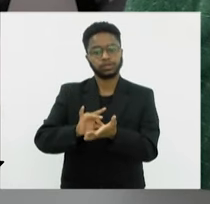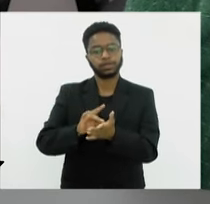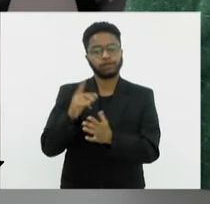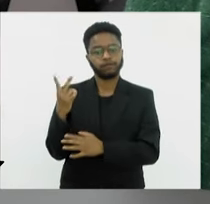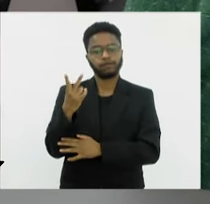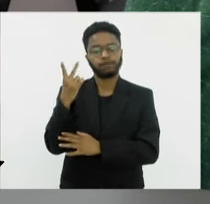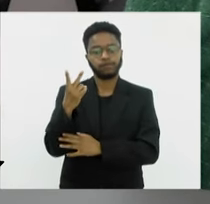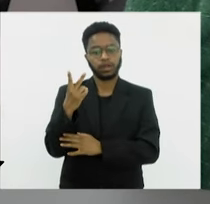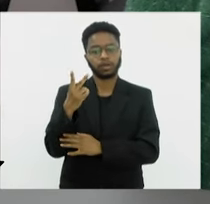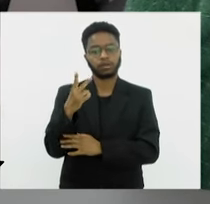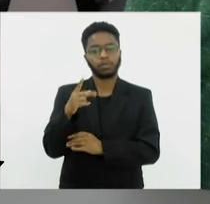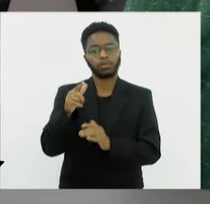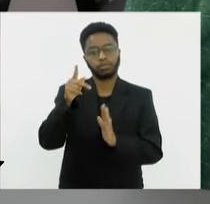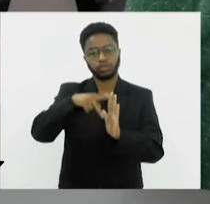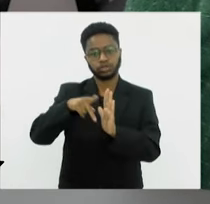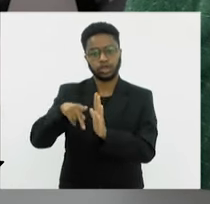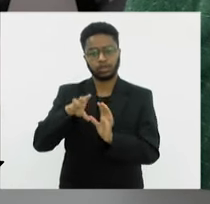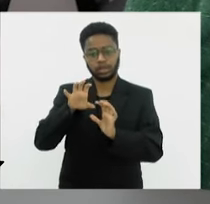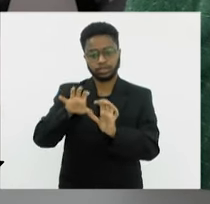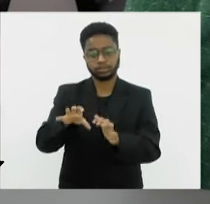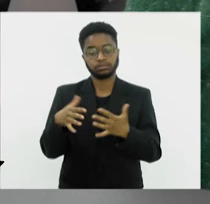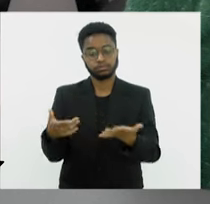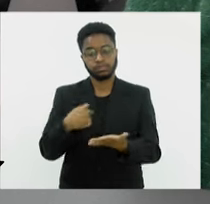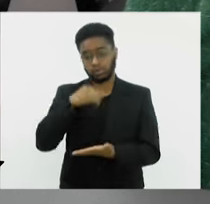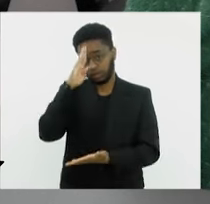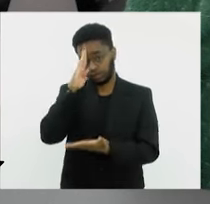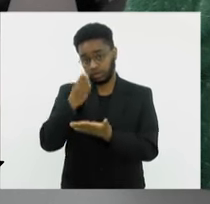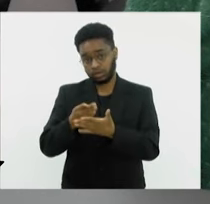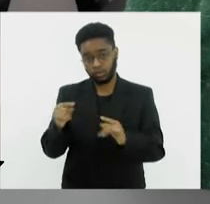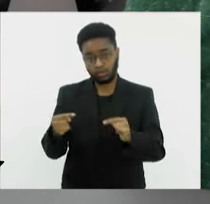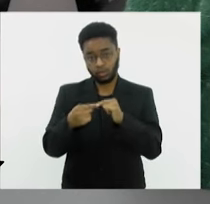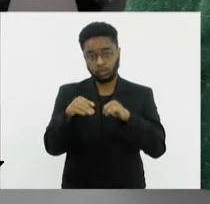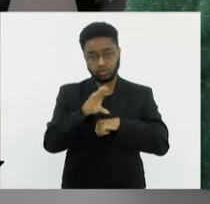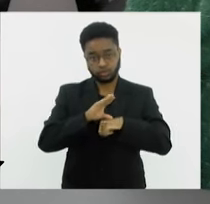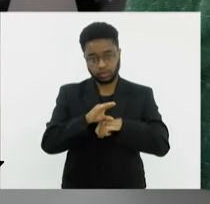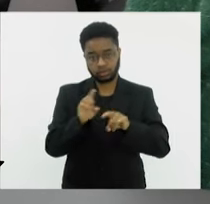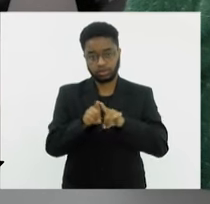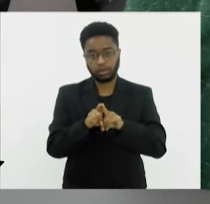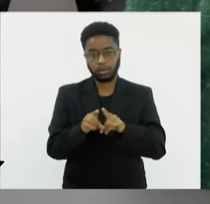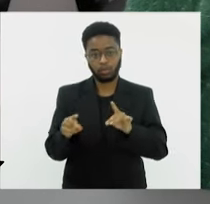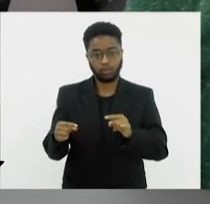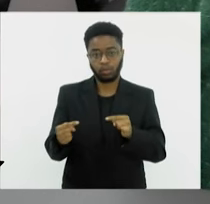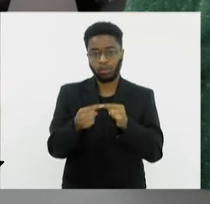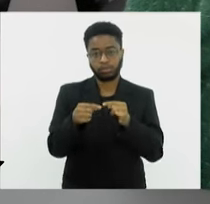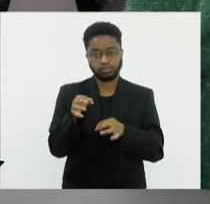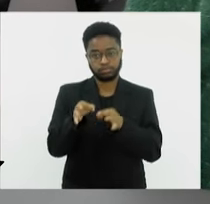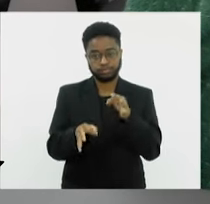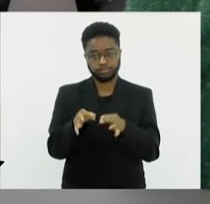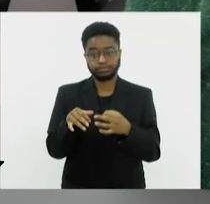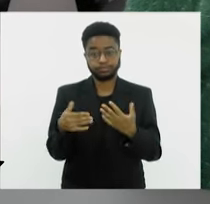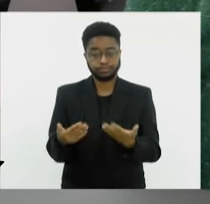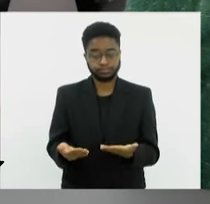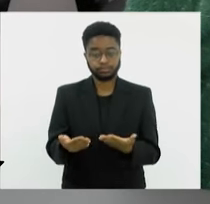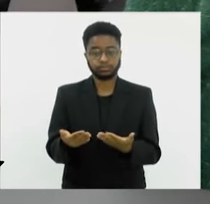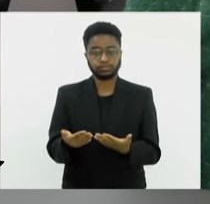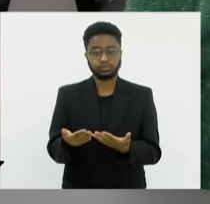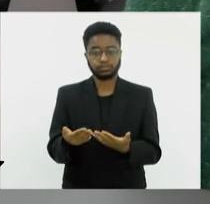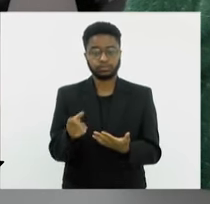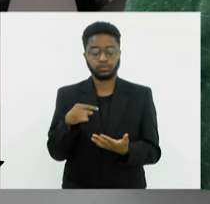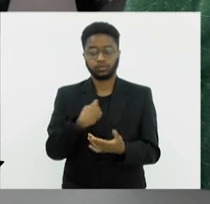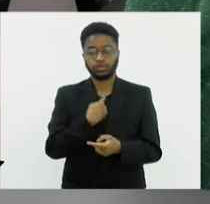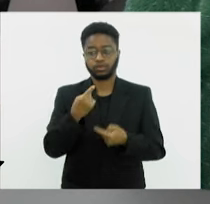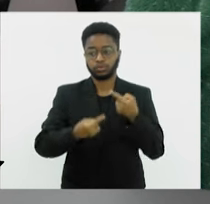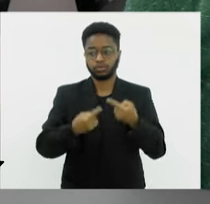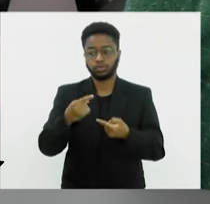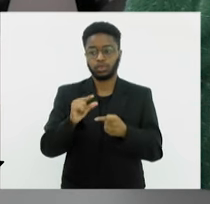natureza. Então, eu entendo que o projeto é constitucional e jurídico, né? E aí, entrando um pouco no debate,